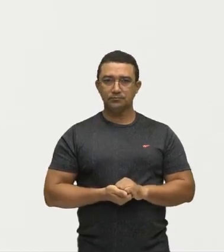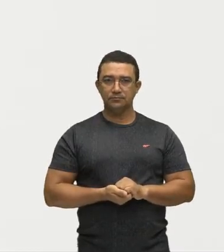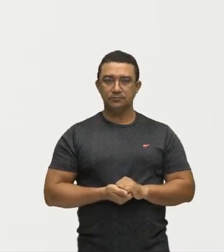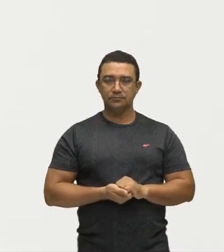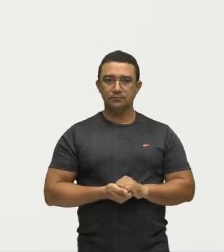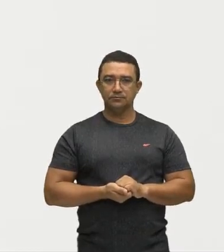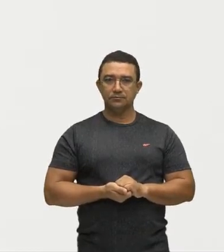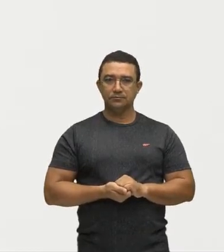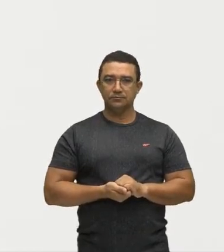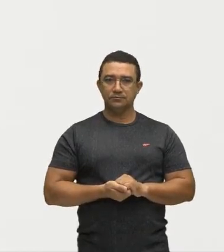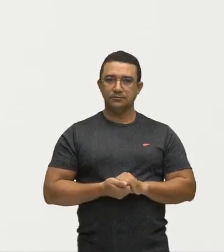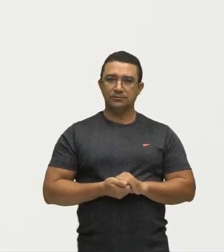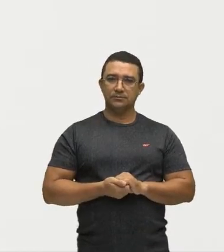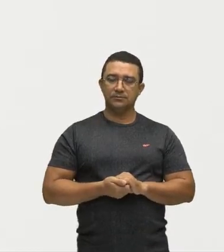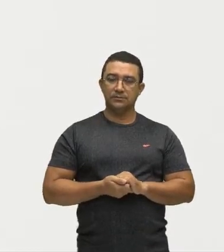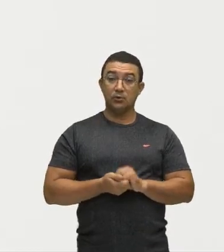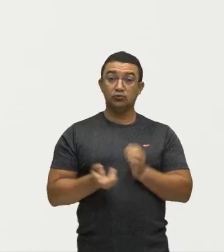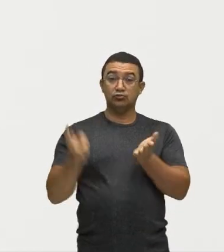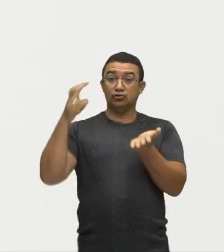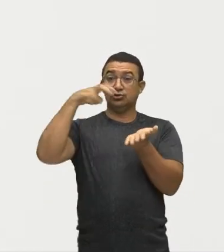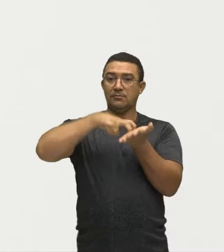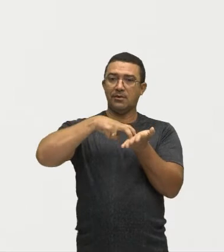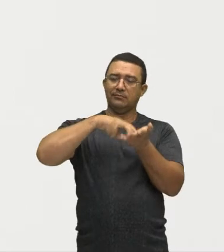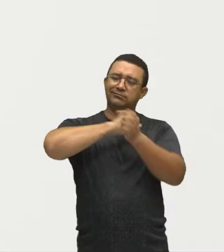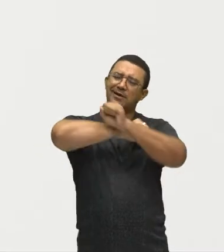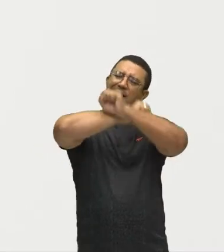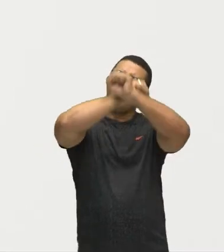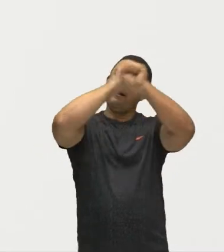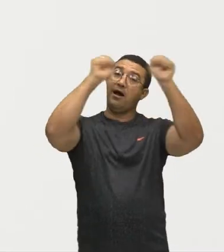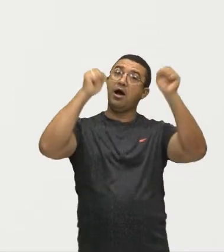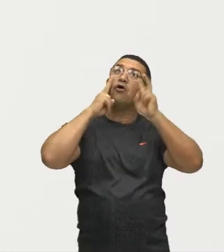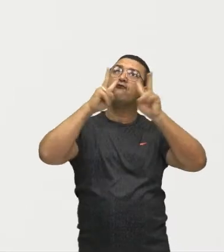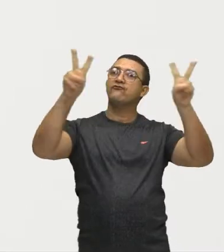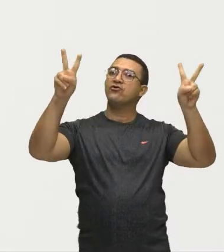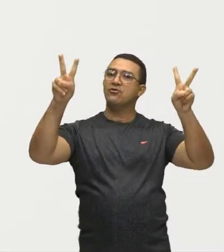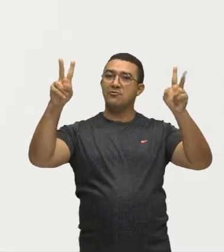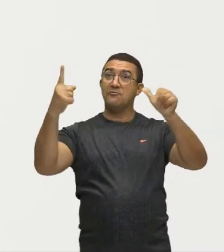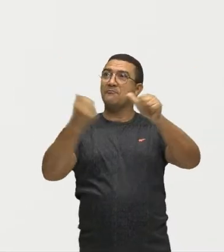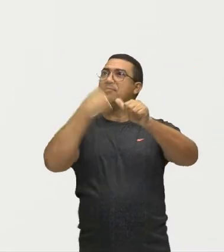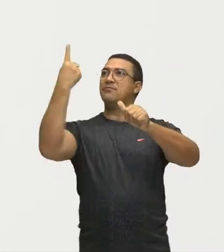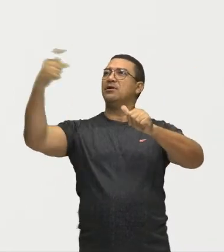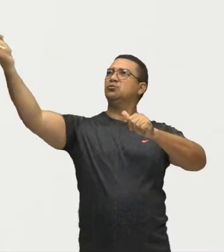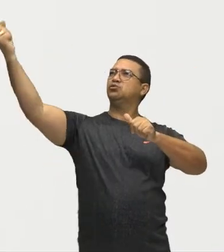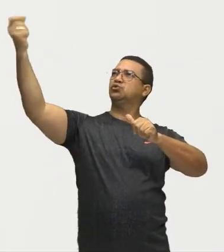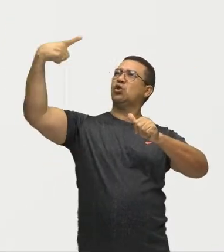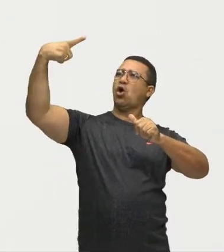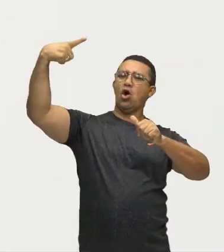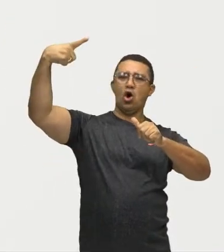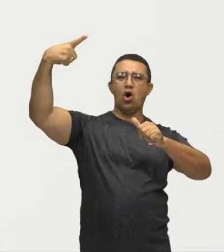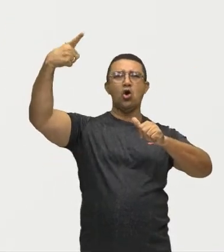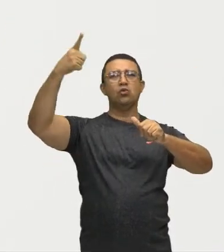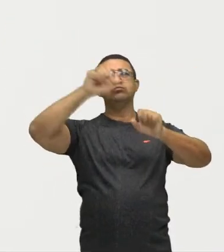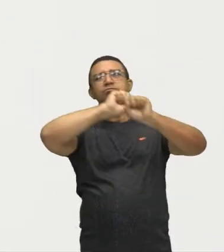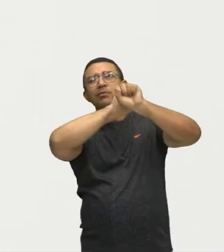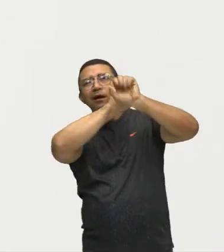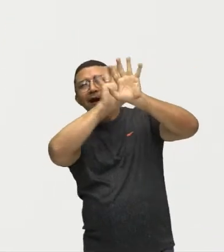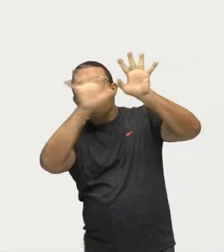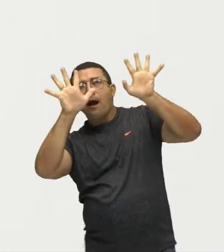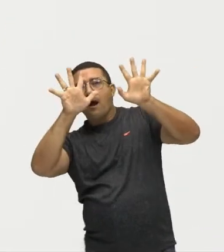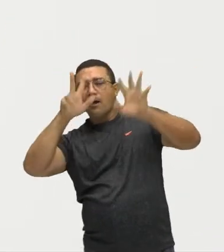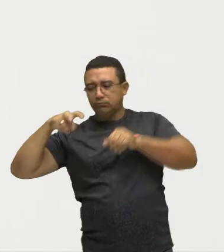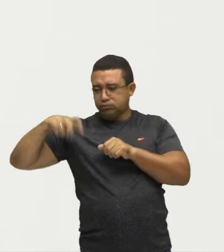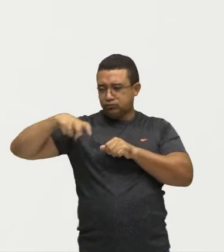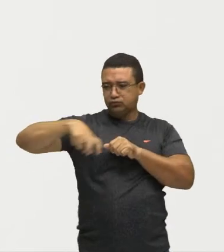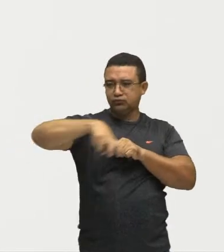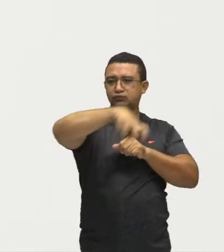só. Amanheceu, vimos os primeiros raios solares enquanto caminhávamos na areia. A brisa do